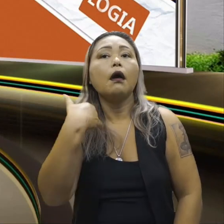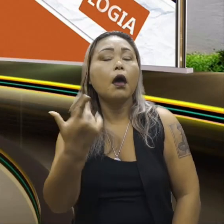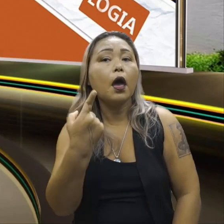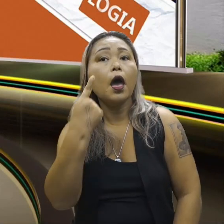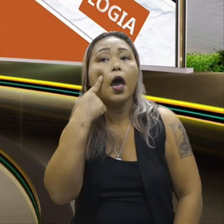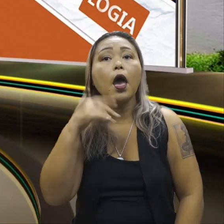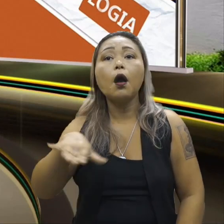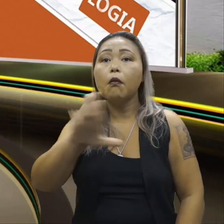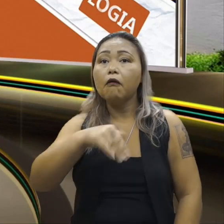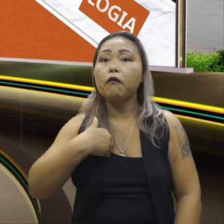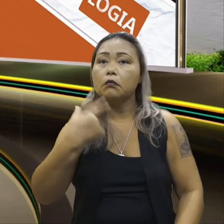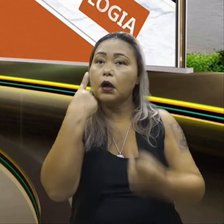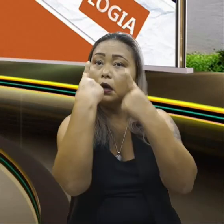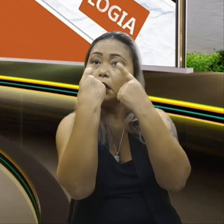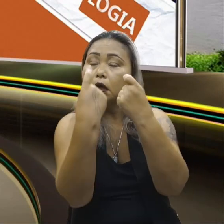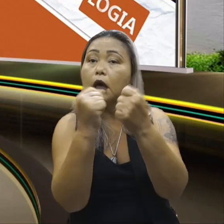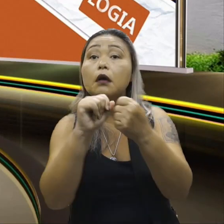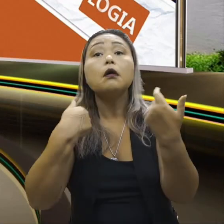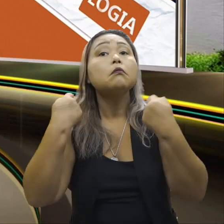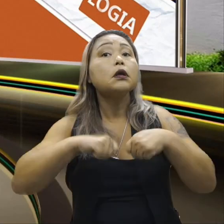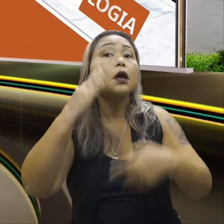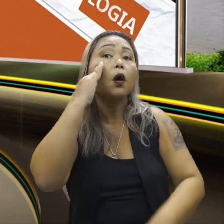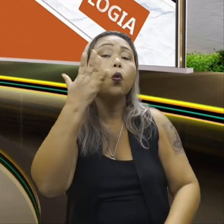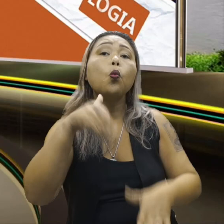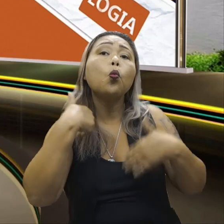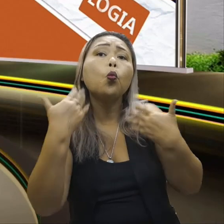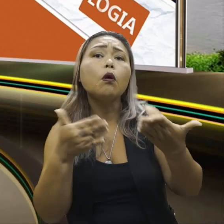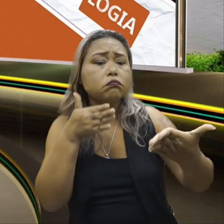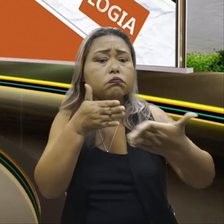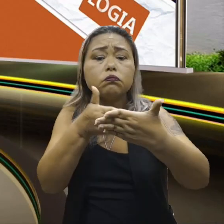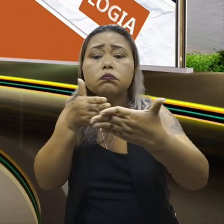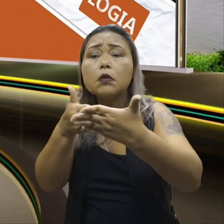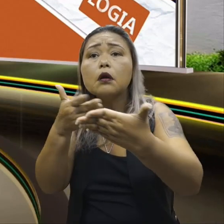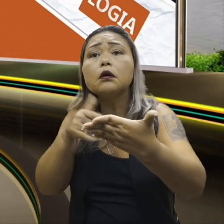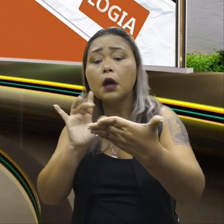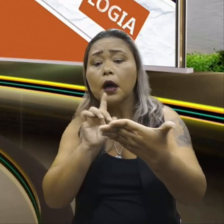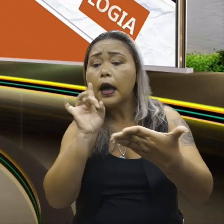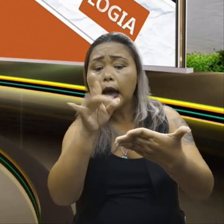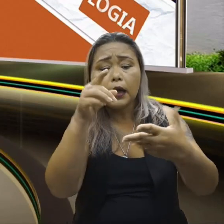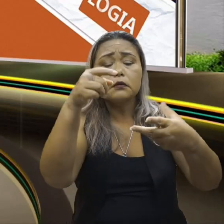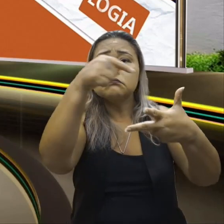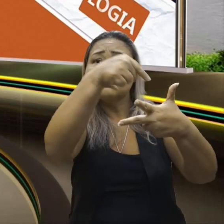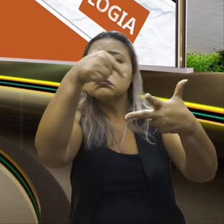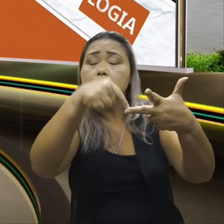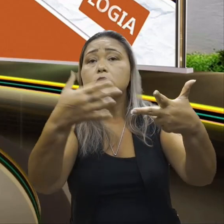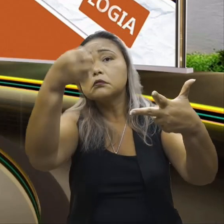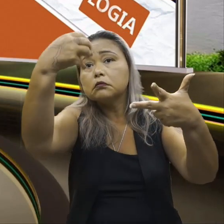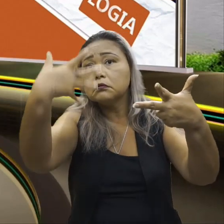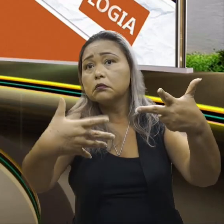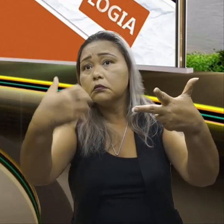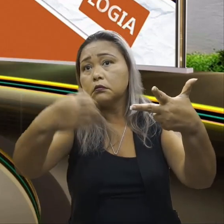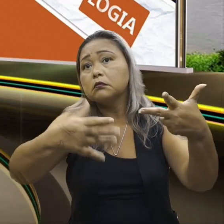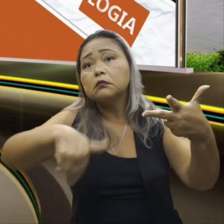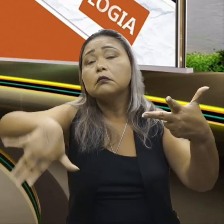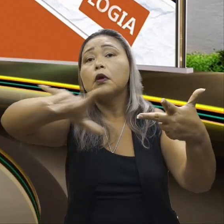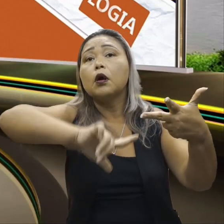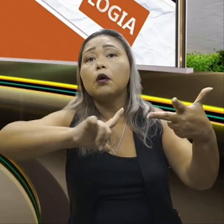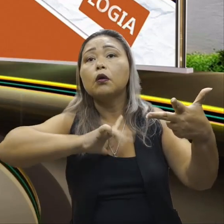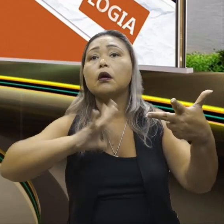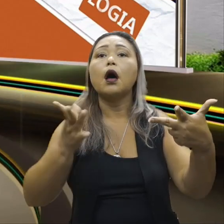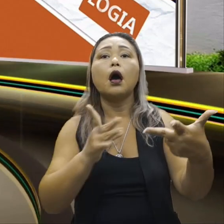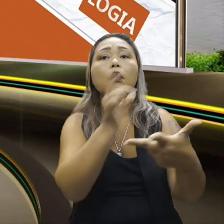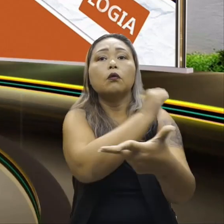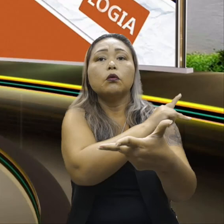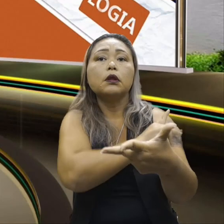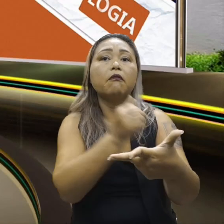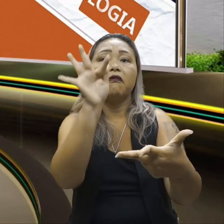interessante e a gente precisa entender quais são os limites de atuação de cada poder. Por isso que eu expliquei para vocês o que um deputado federal